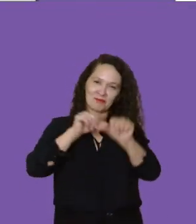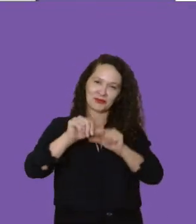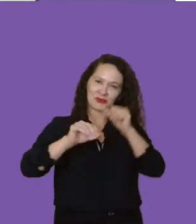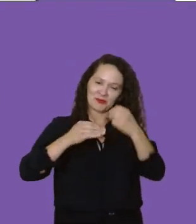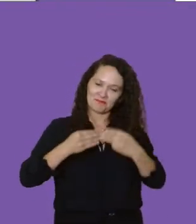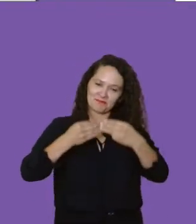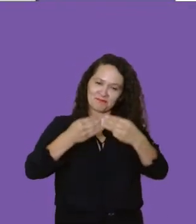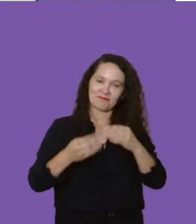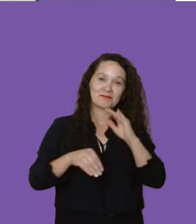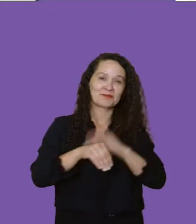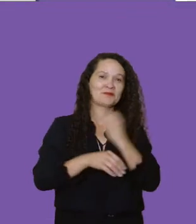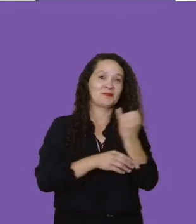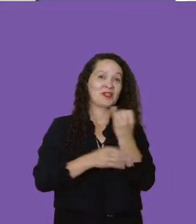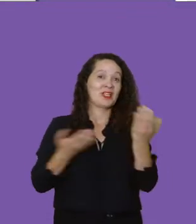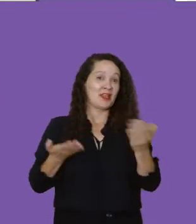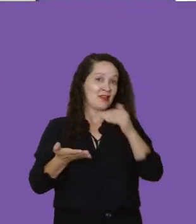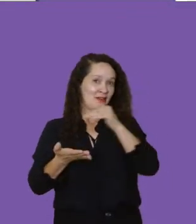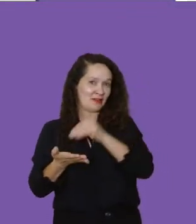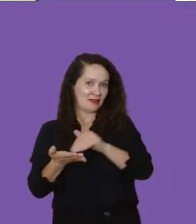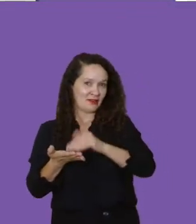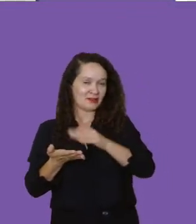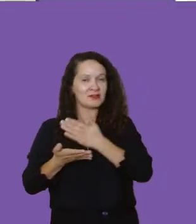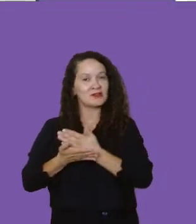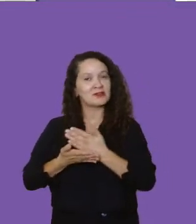essa secretaria